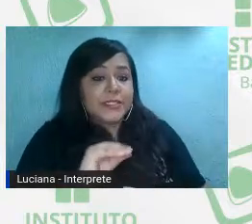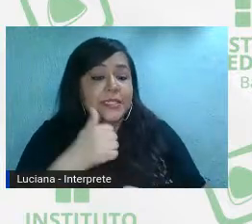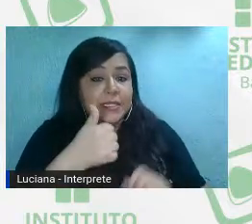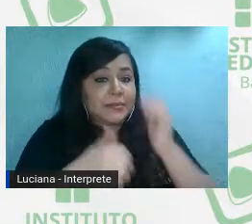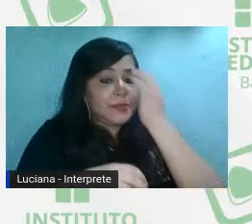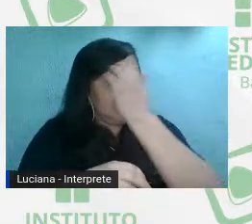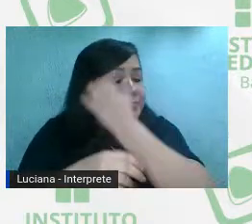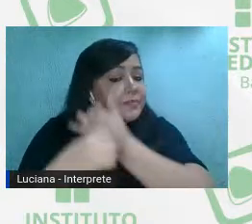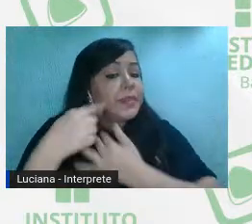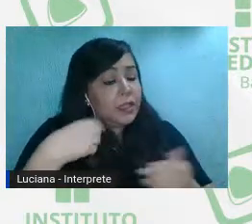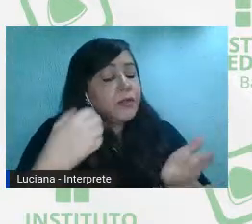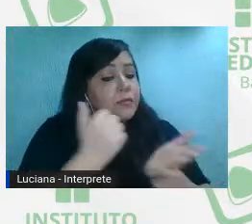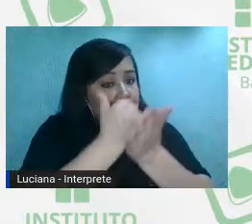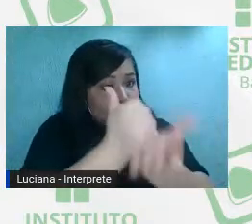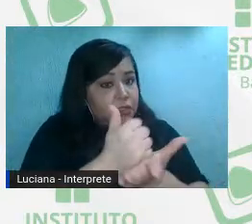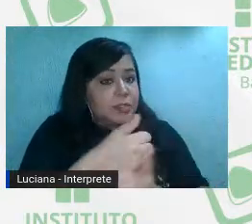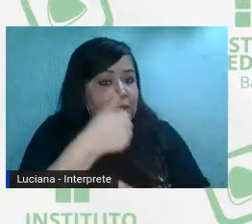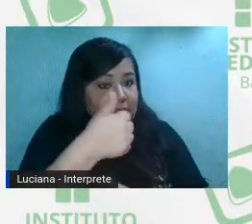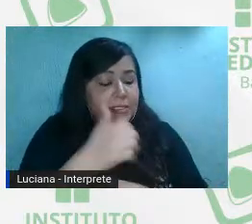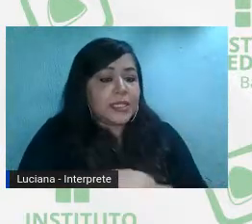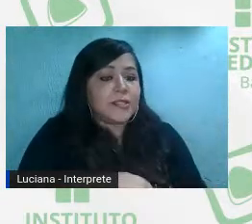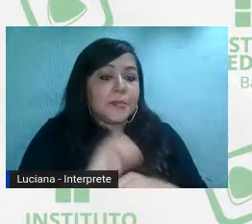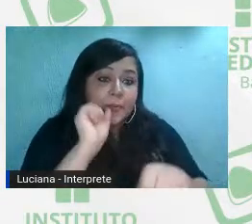questão. Espera aí que eu já estou compartilhando tela.